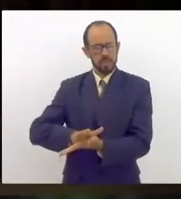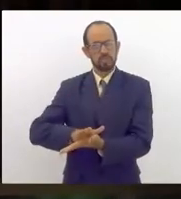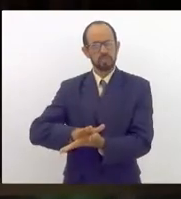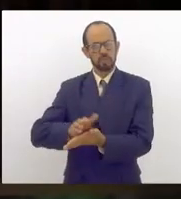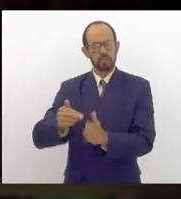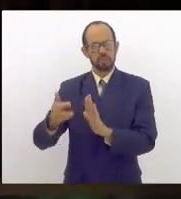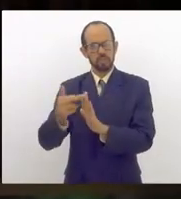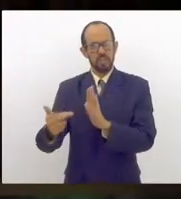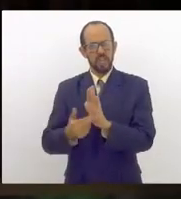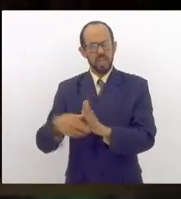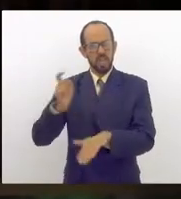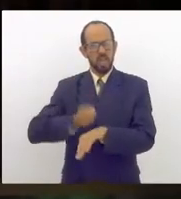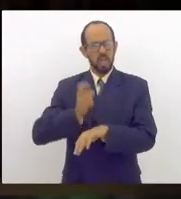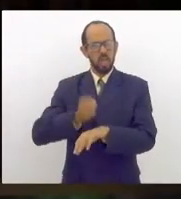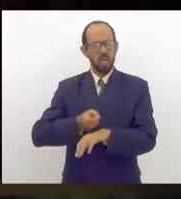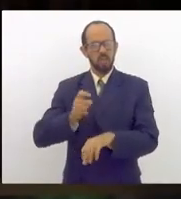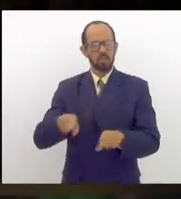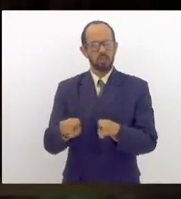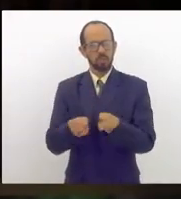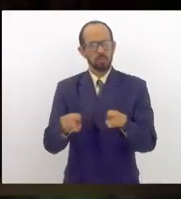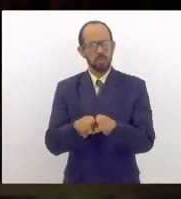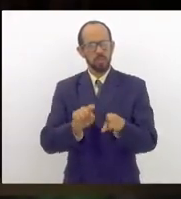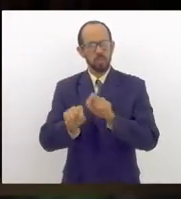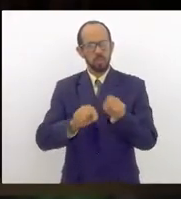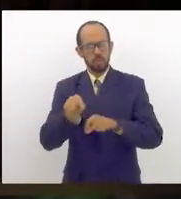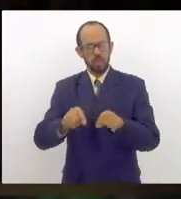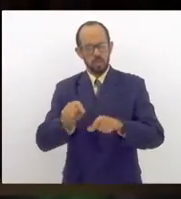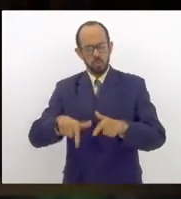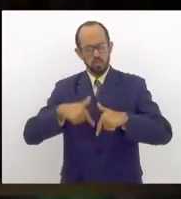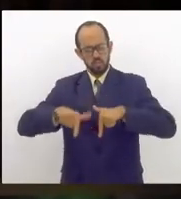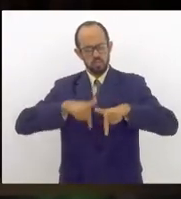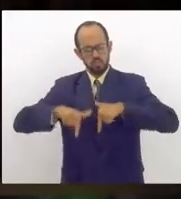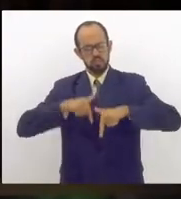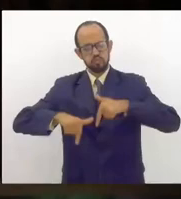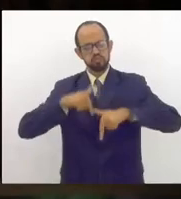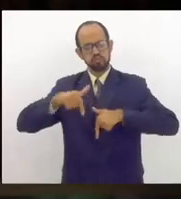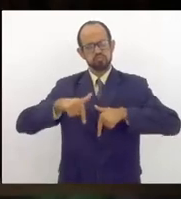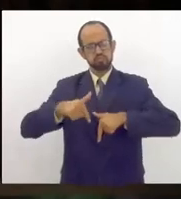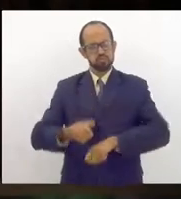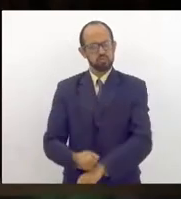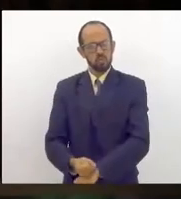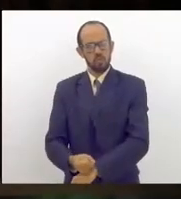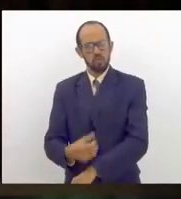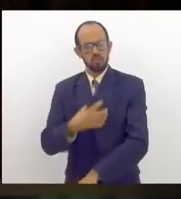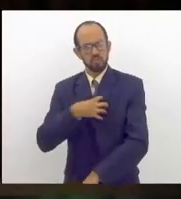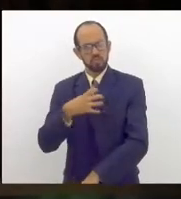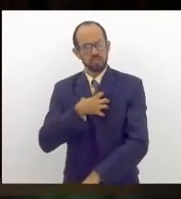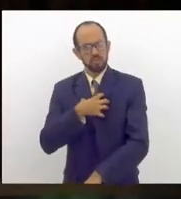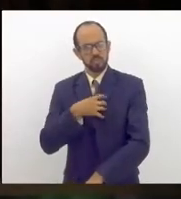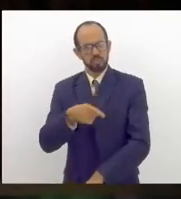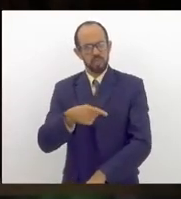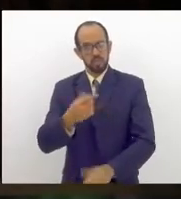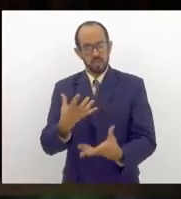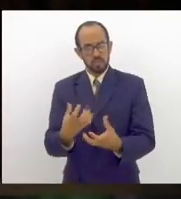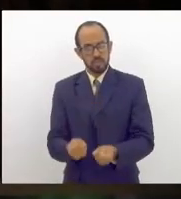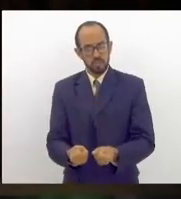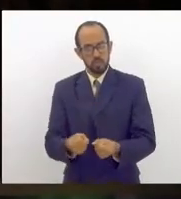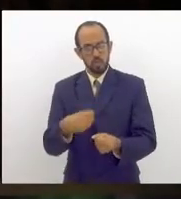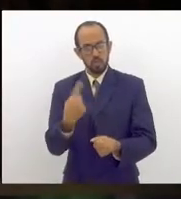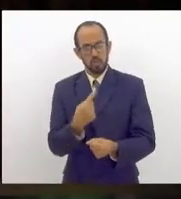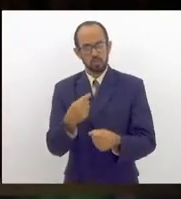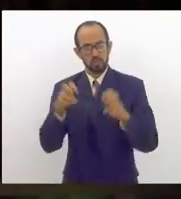restritivas e com muito empenho e com muita sensibilidade acolheu a nossa o nosso